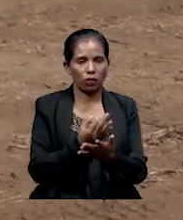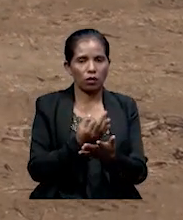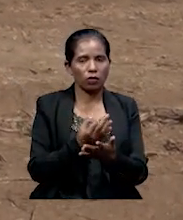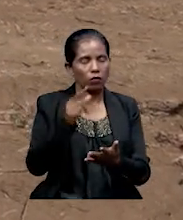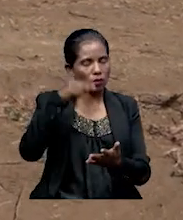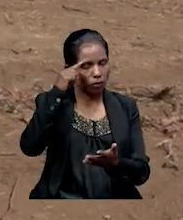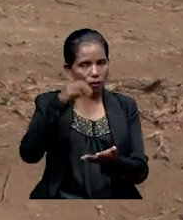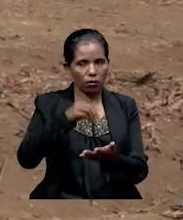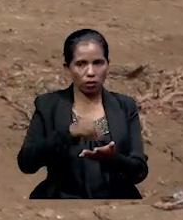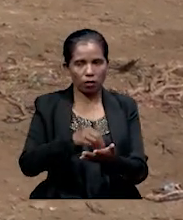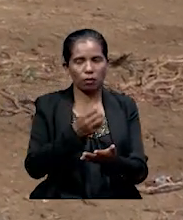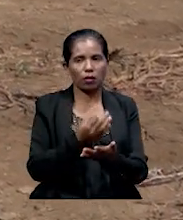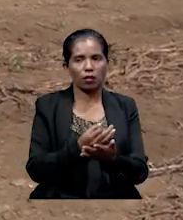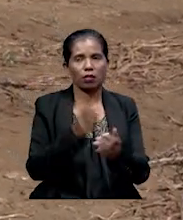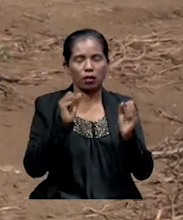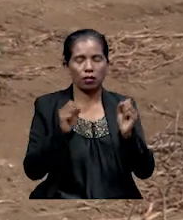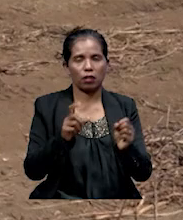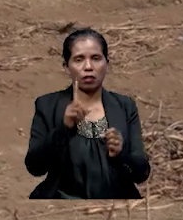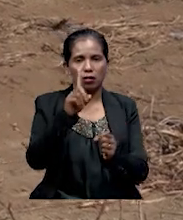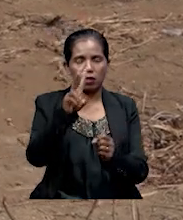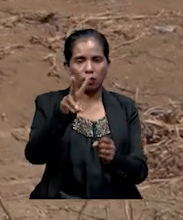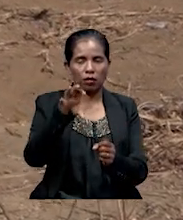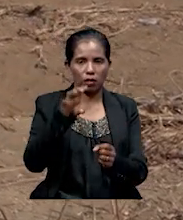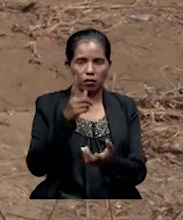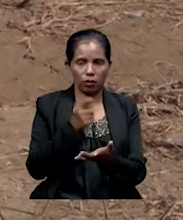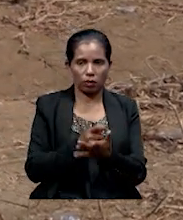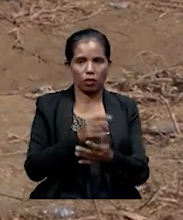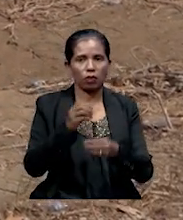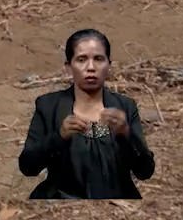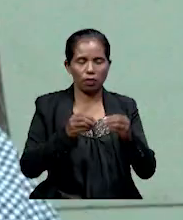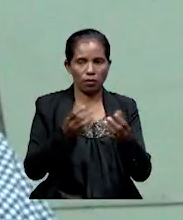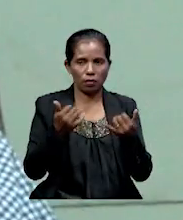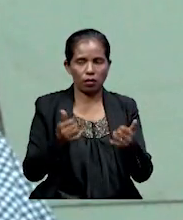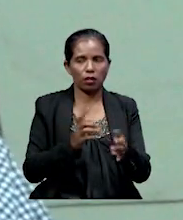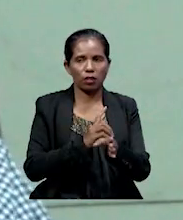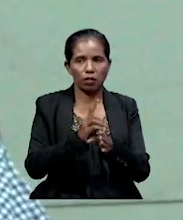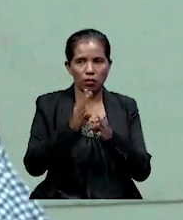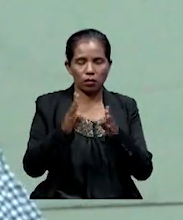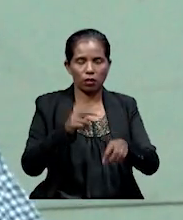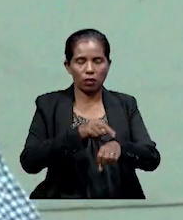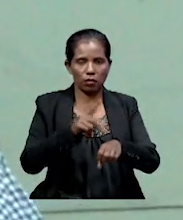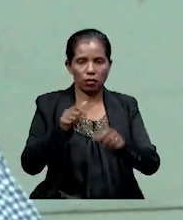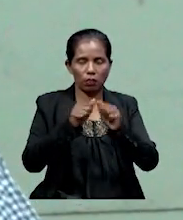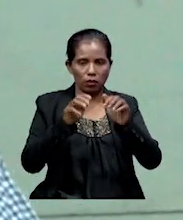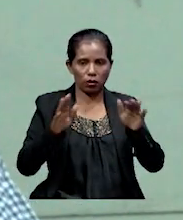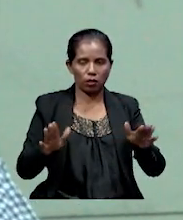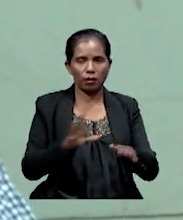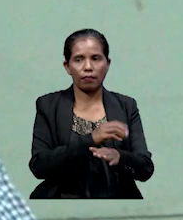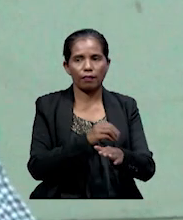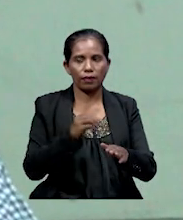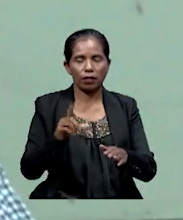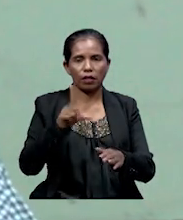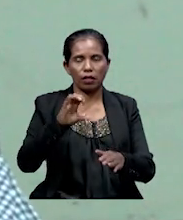cemitério Fon Metinaro é quase rico a Tosrua. Relaciona a situação, né, diretor de Direção Nacional Administração Local,